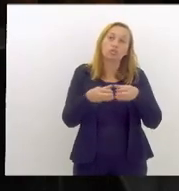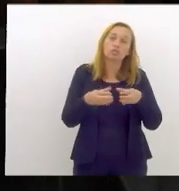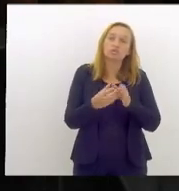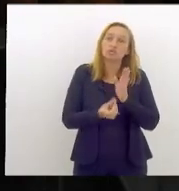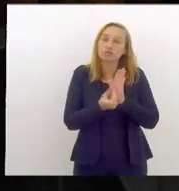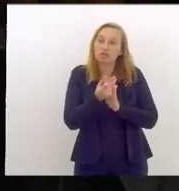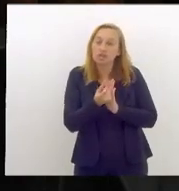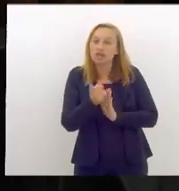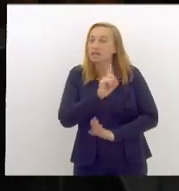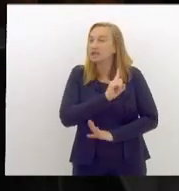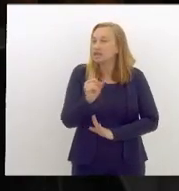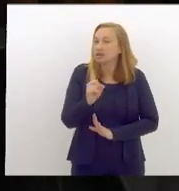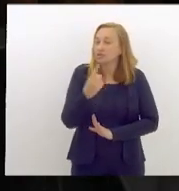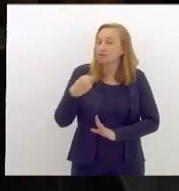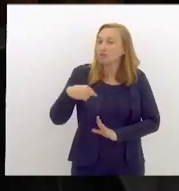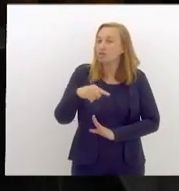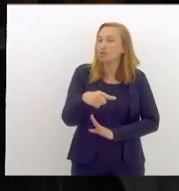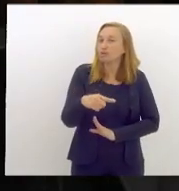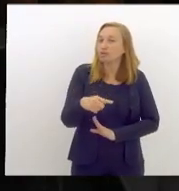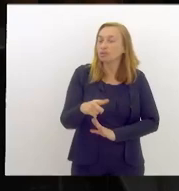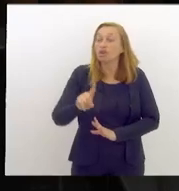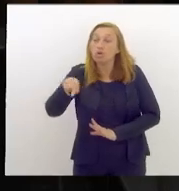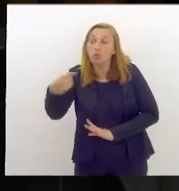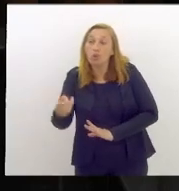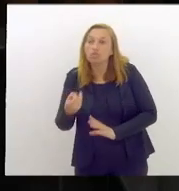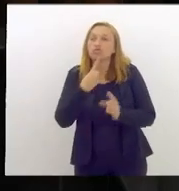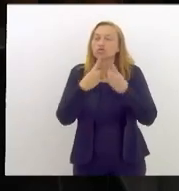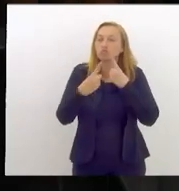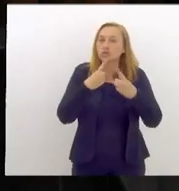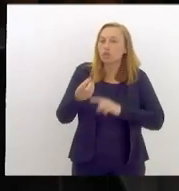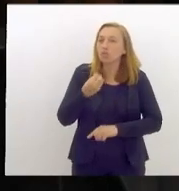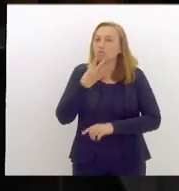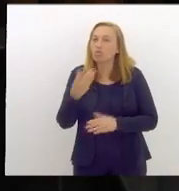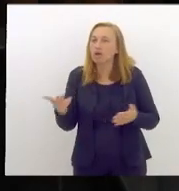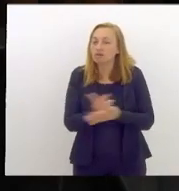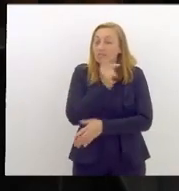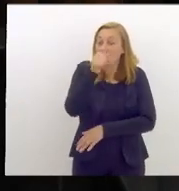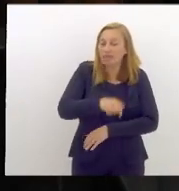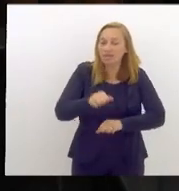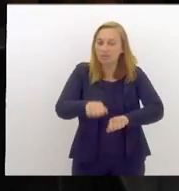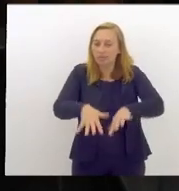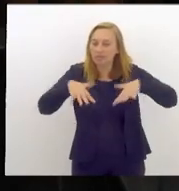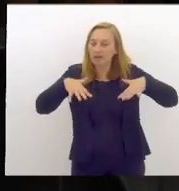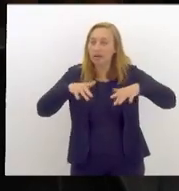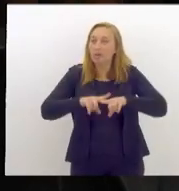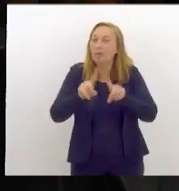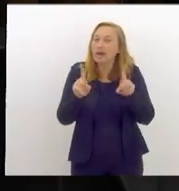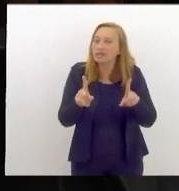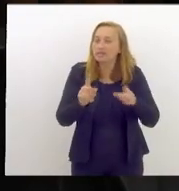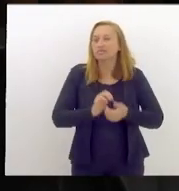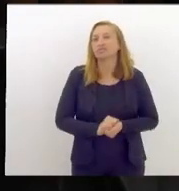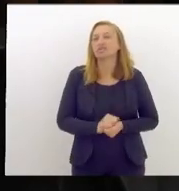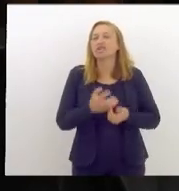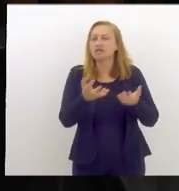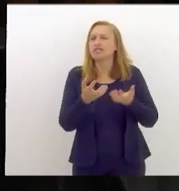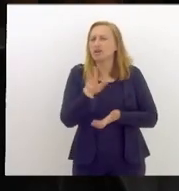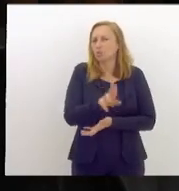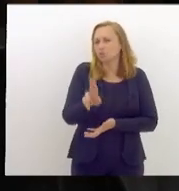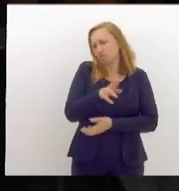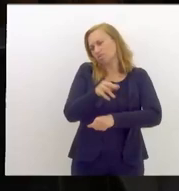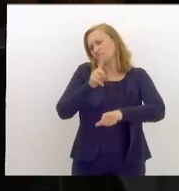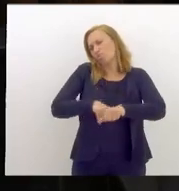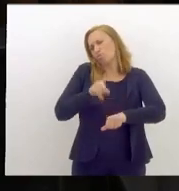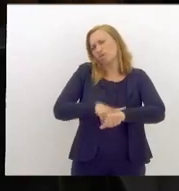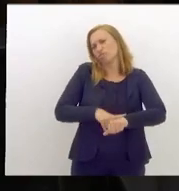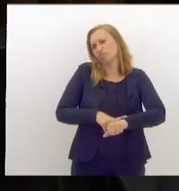que não participaram de outras discussões relevantes que aconteceram aqui em plenário mas que querem usar desse momento